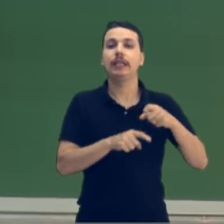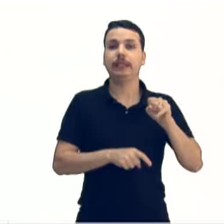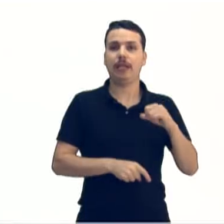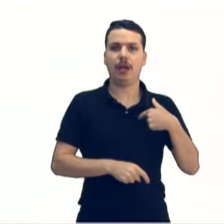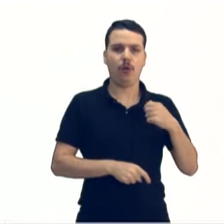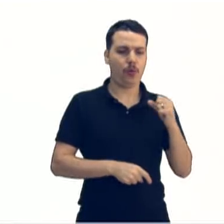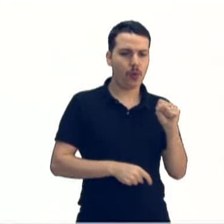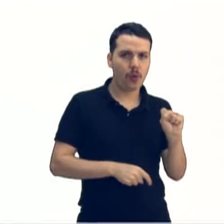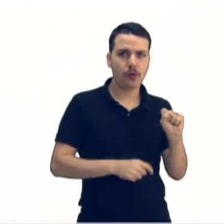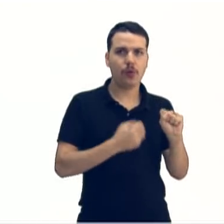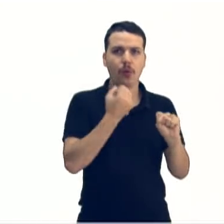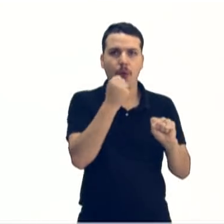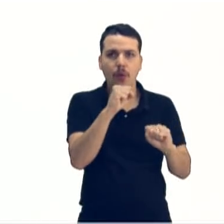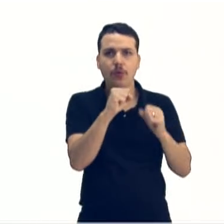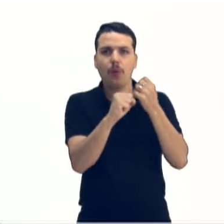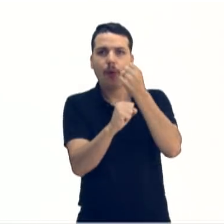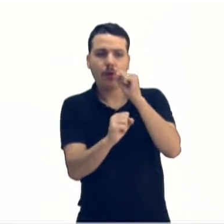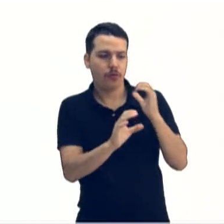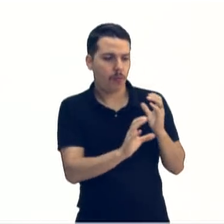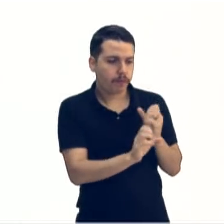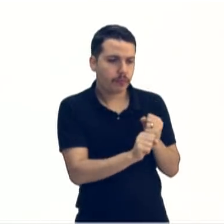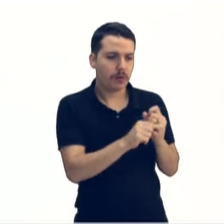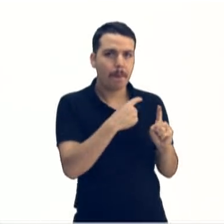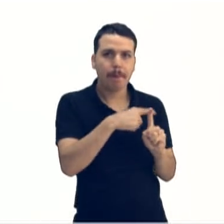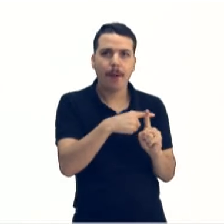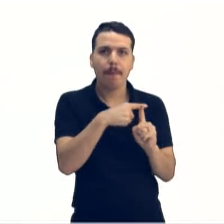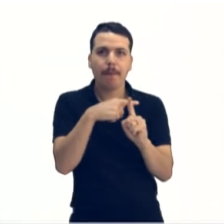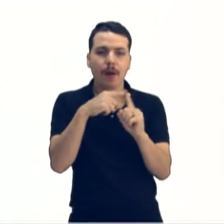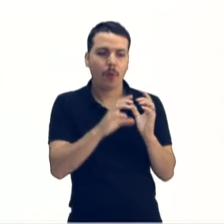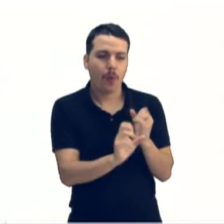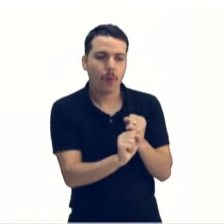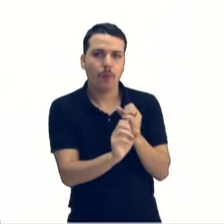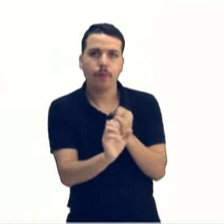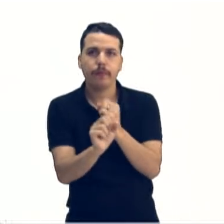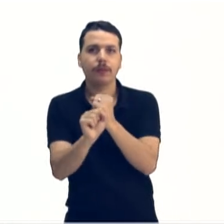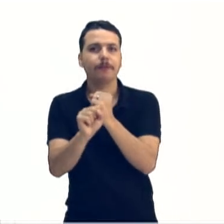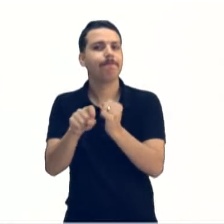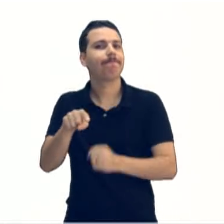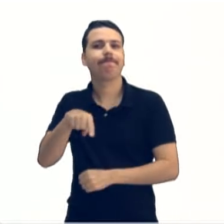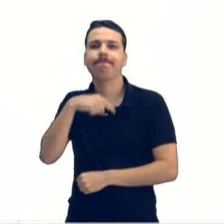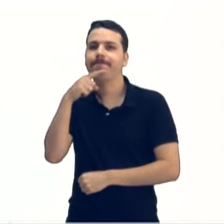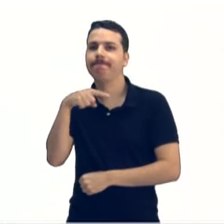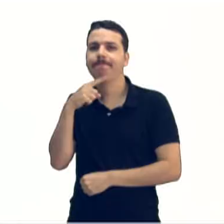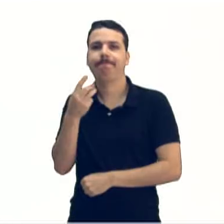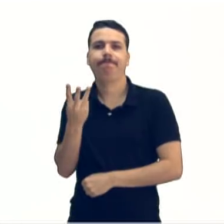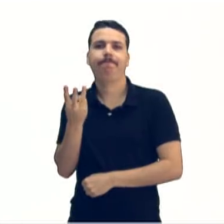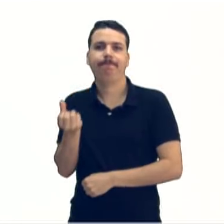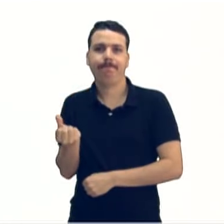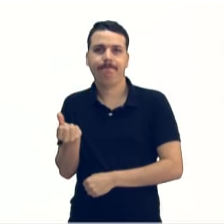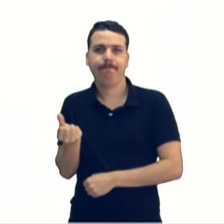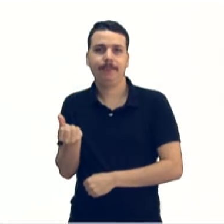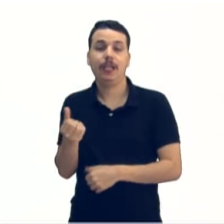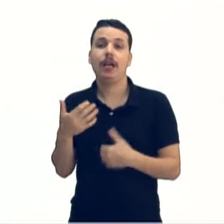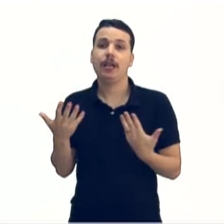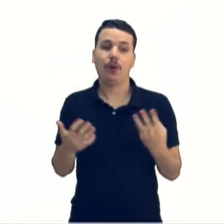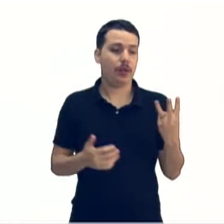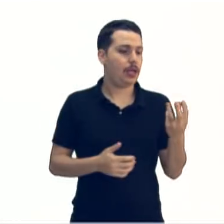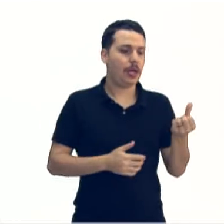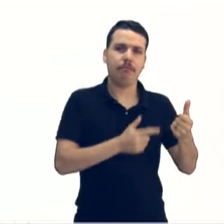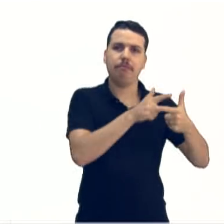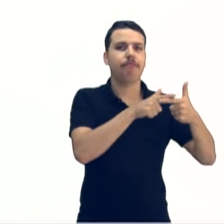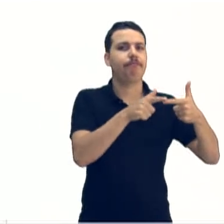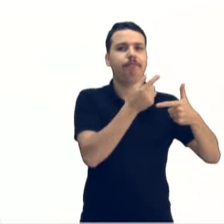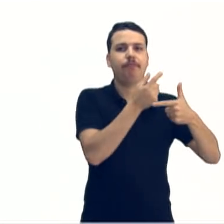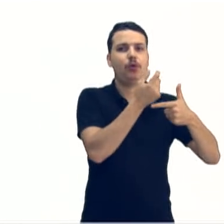contar de 8 em 8, eu não consigo chegar em 36. Então, 36 não é divisível